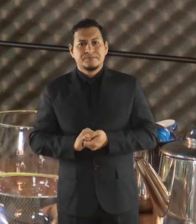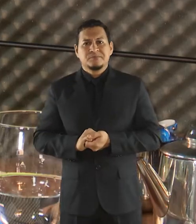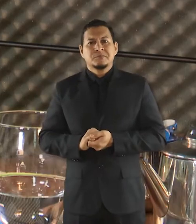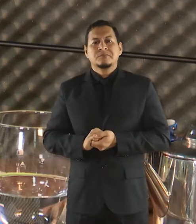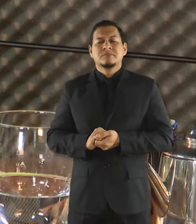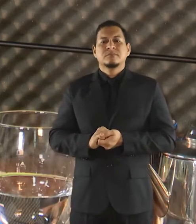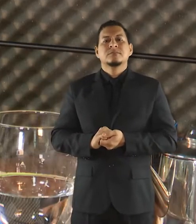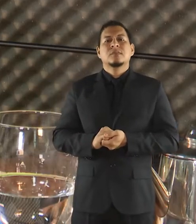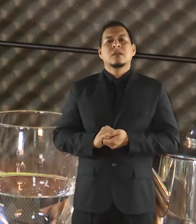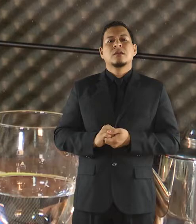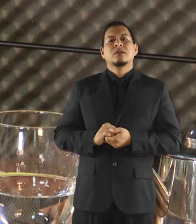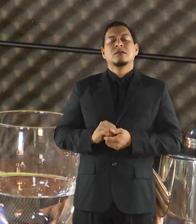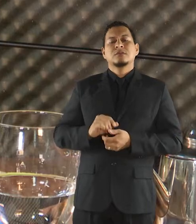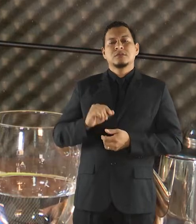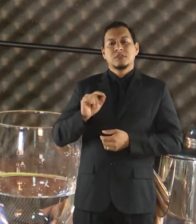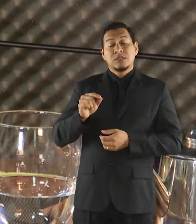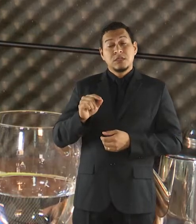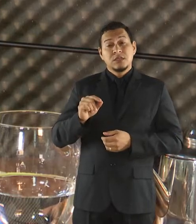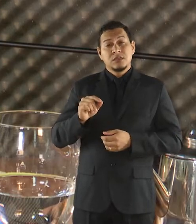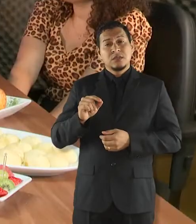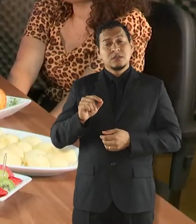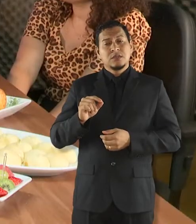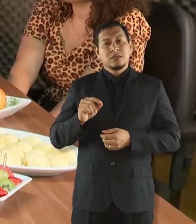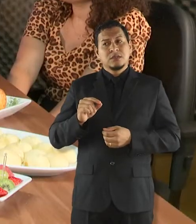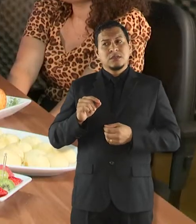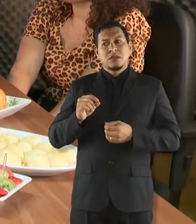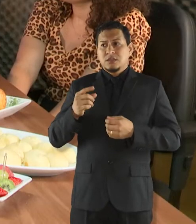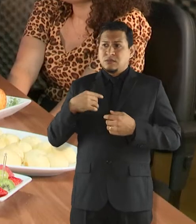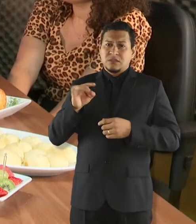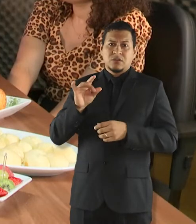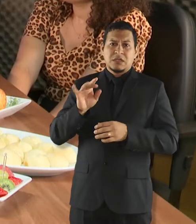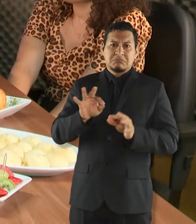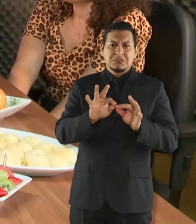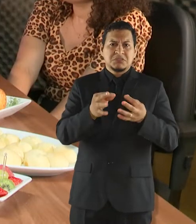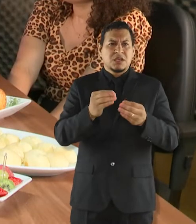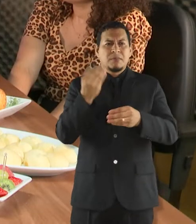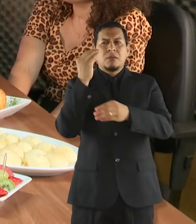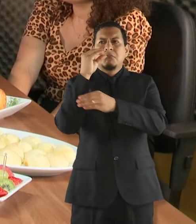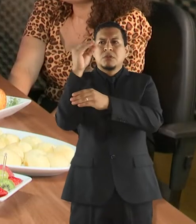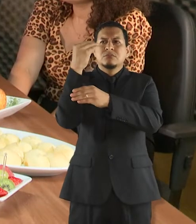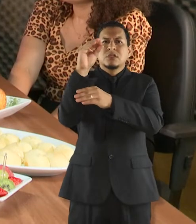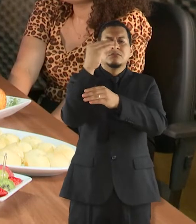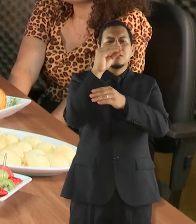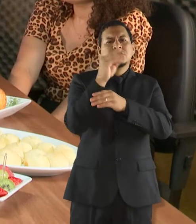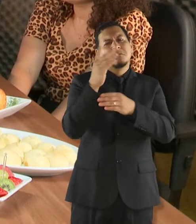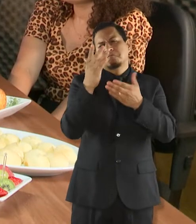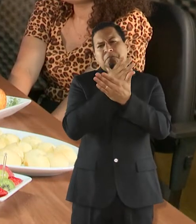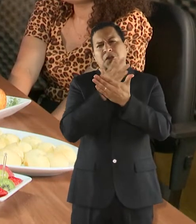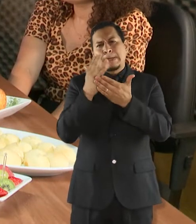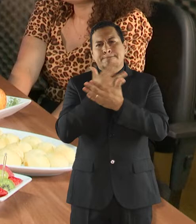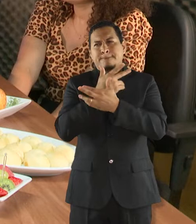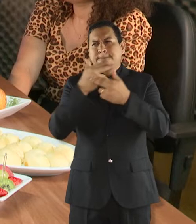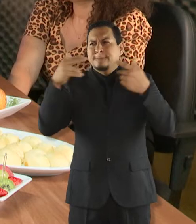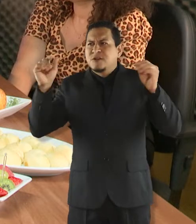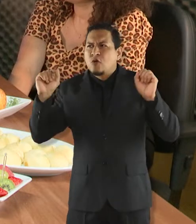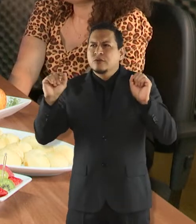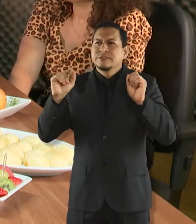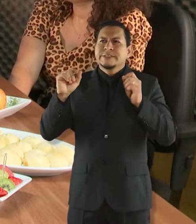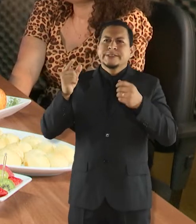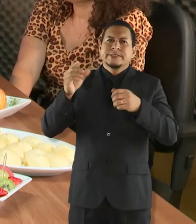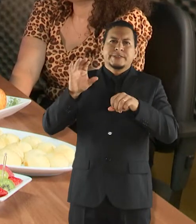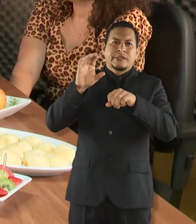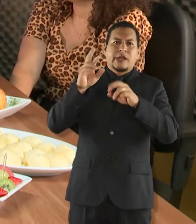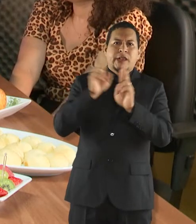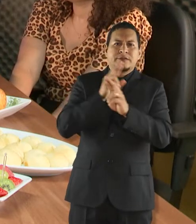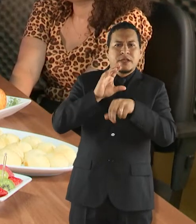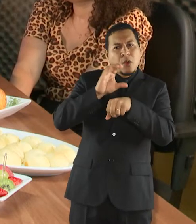Nauri, _Moura. Vou te seguir. E não é nada demais, eu posto as coisas, né? Eu sou professora num